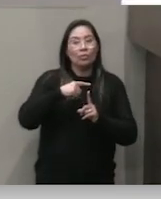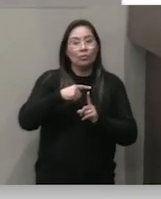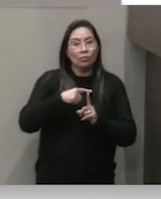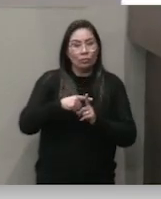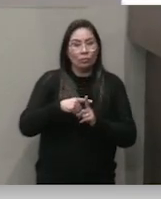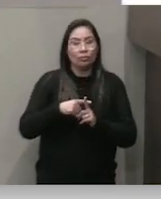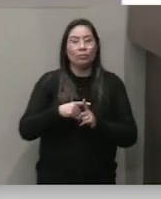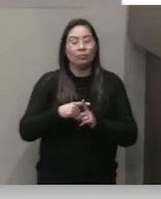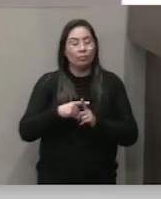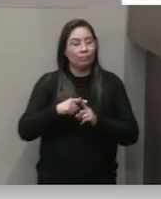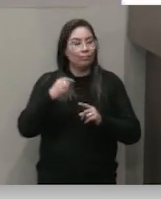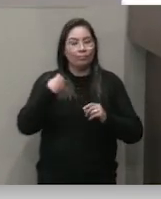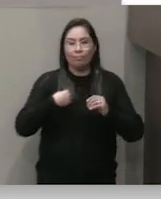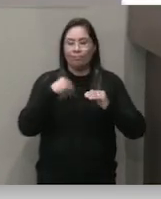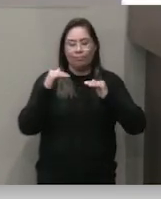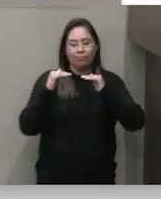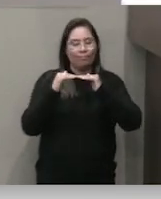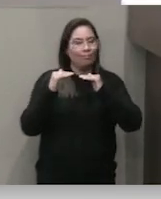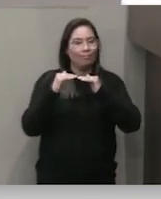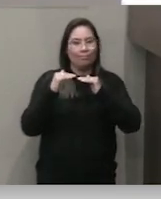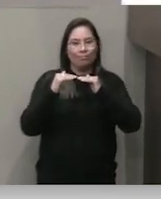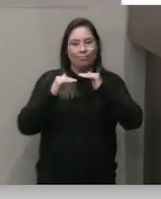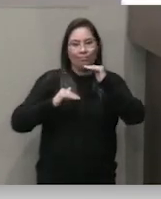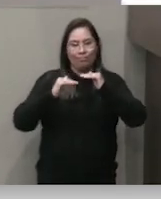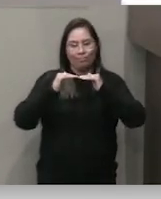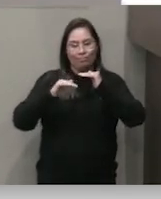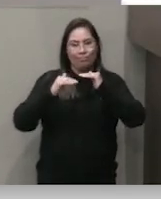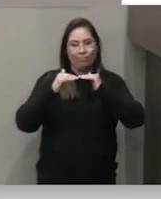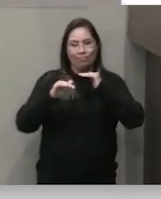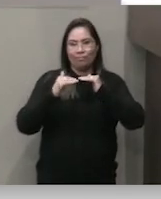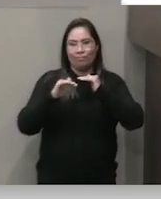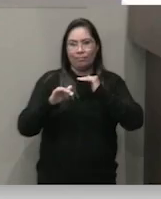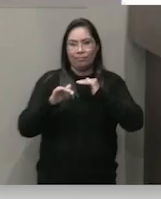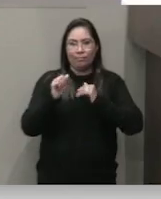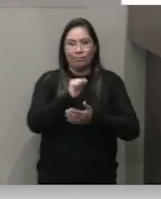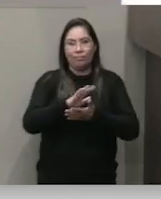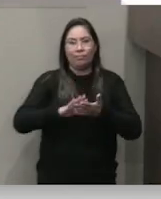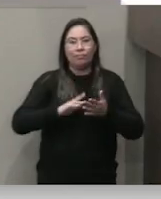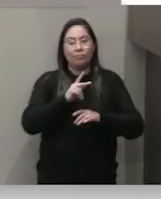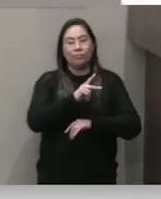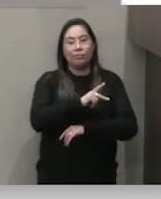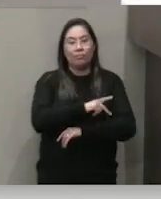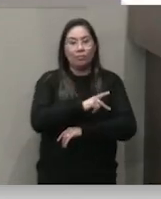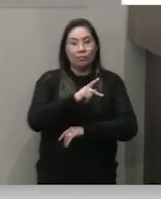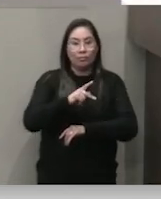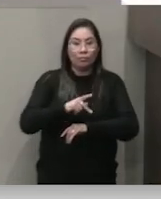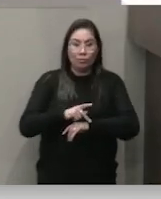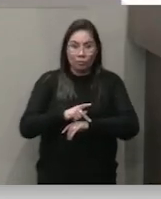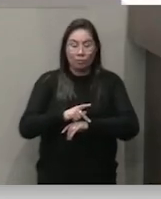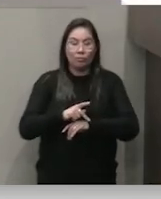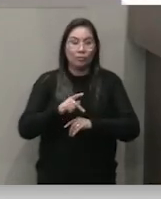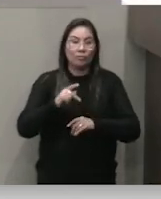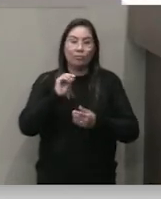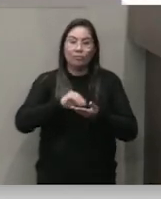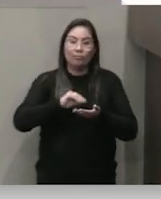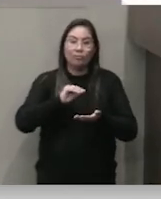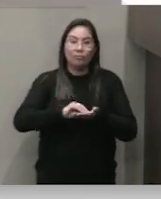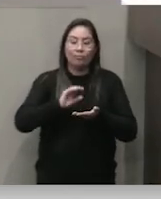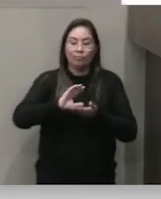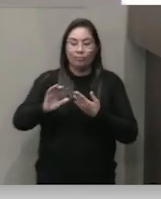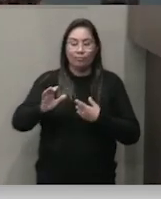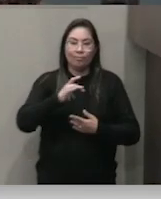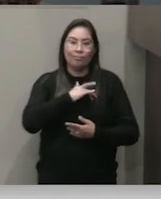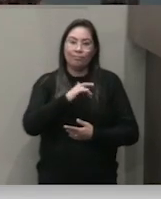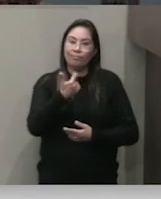torna desproporcional quando as exigências aumentam, mas a atividade pedagógica é precarizada pela falta de investimento. Uma pena